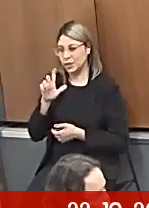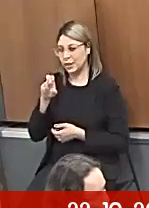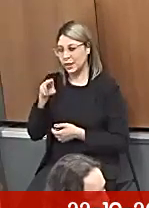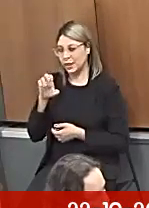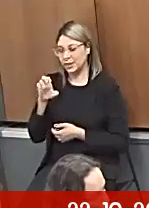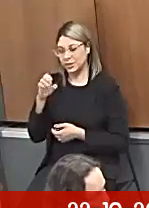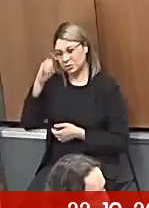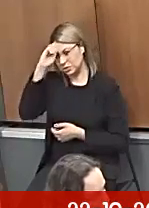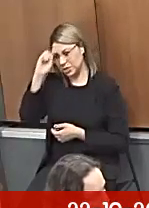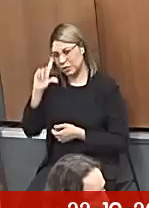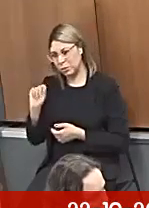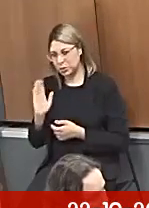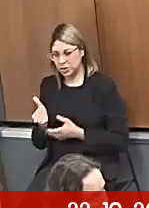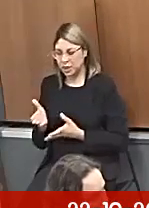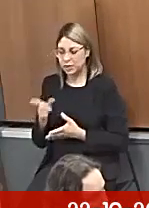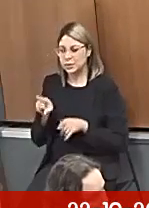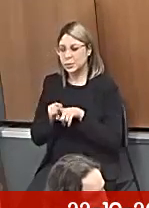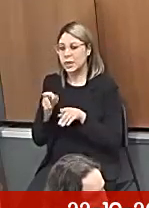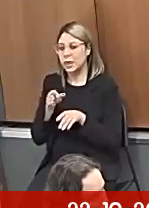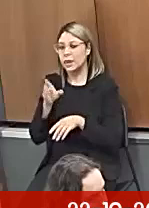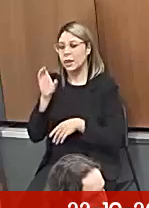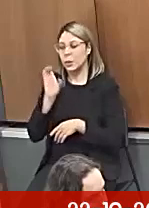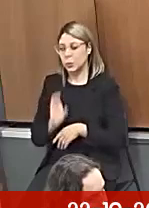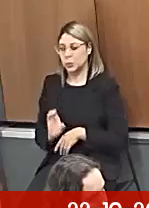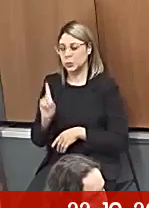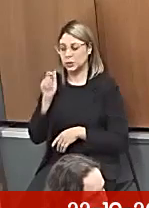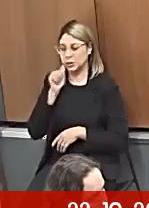nossa conselheira Juliana.